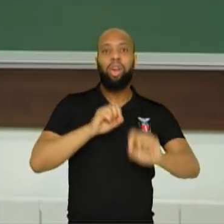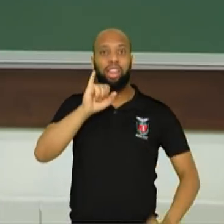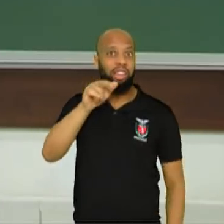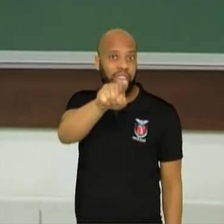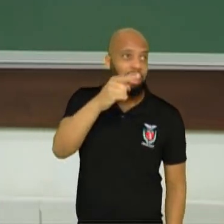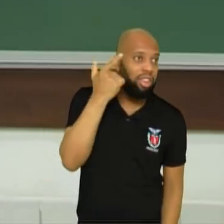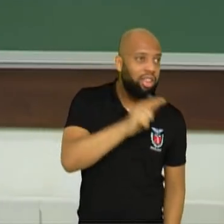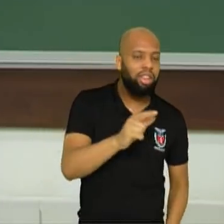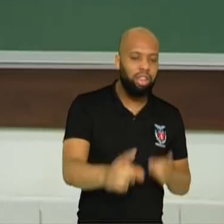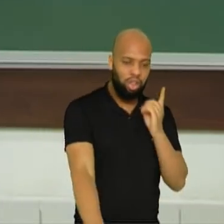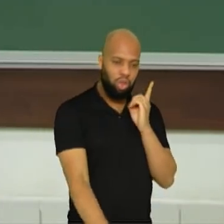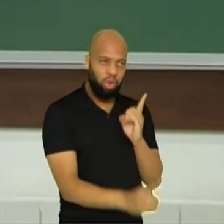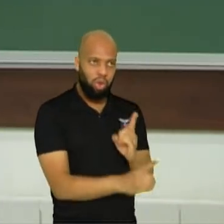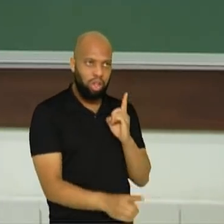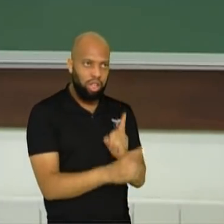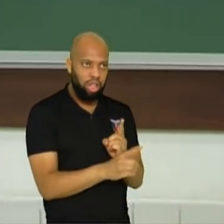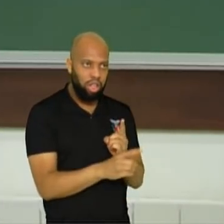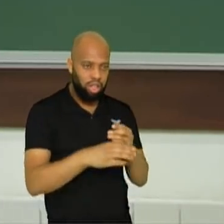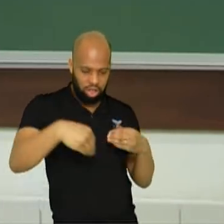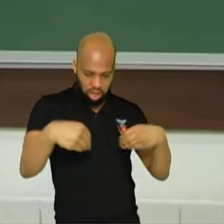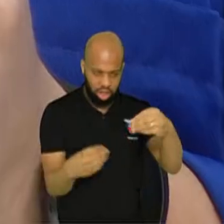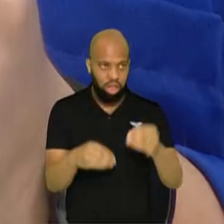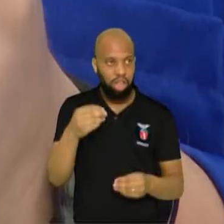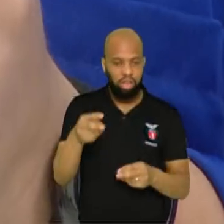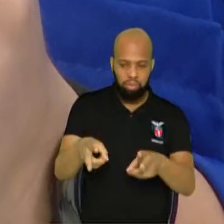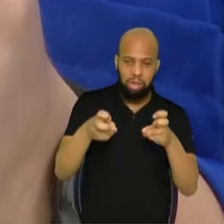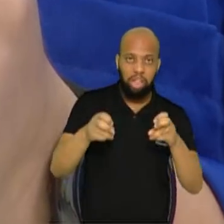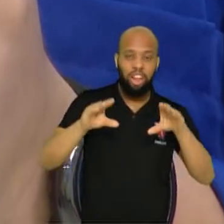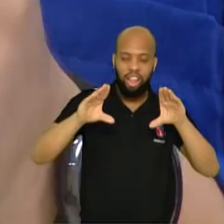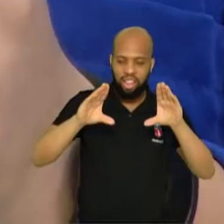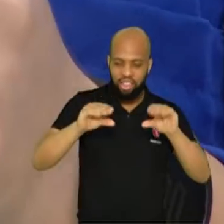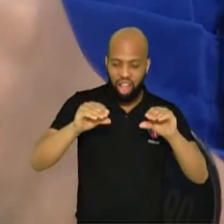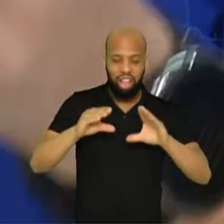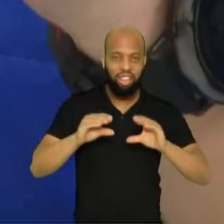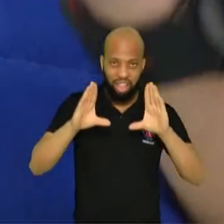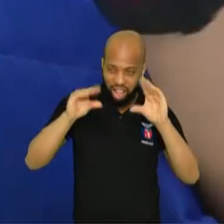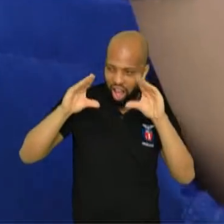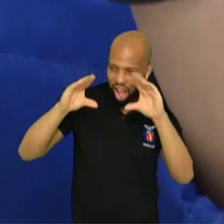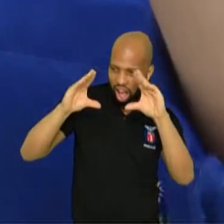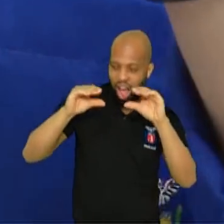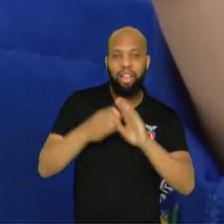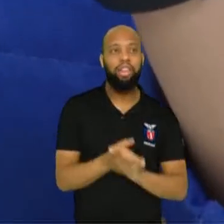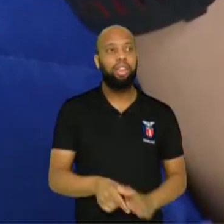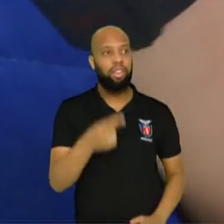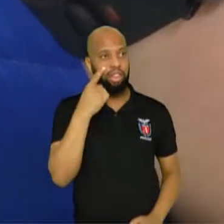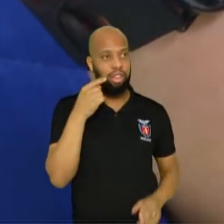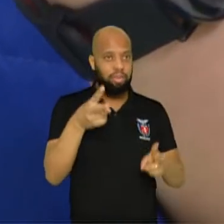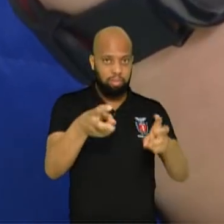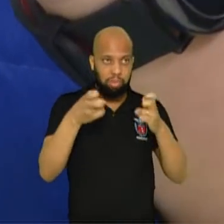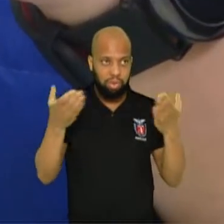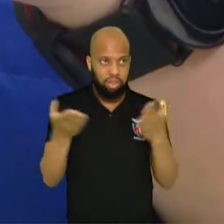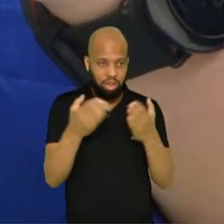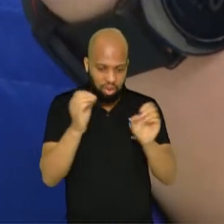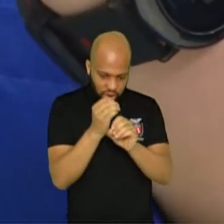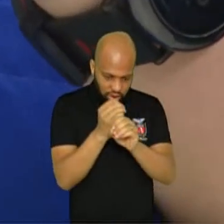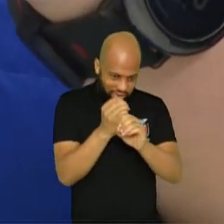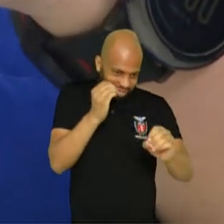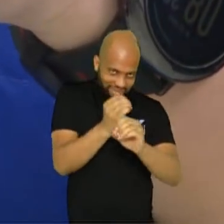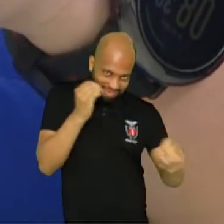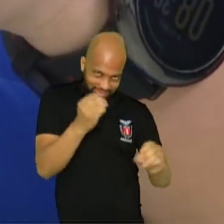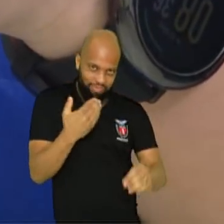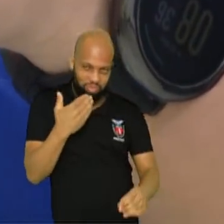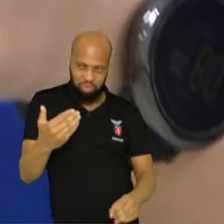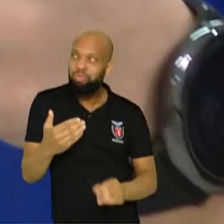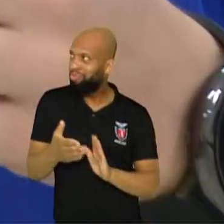consegue encontrar uma e manusear, você percebe que ela é fofinha. E aí você vai ver ali pelo zoom da câmera que tem